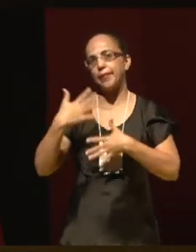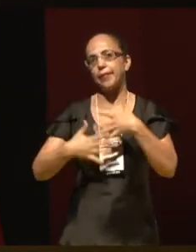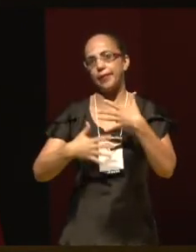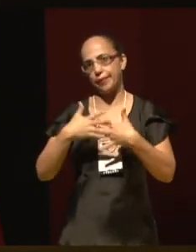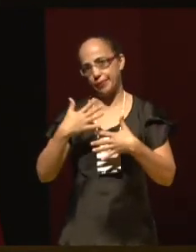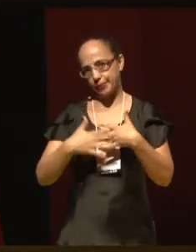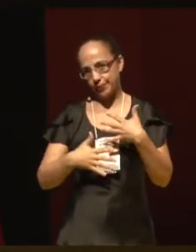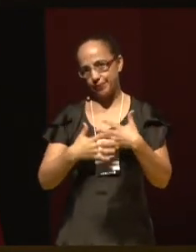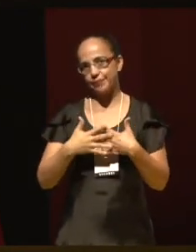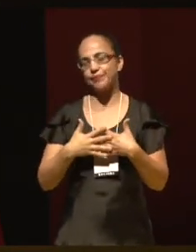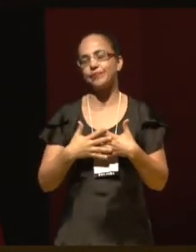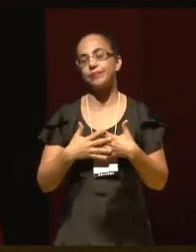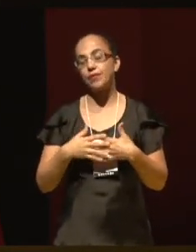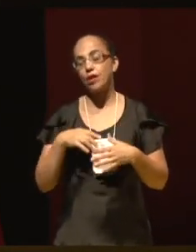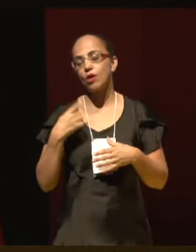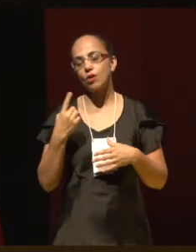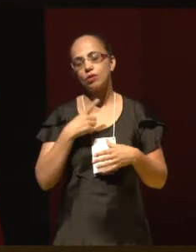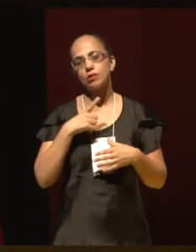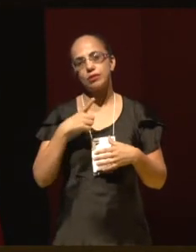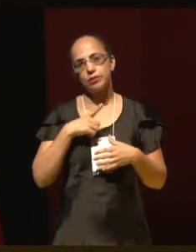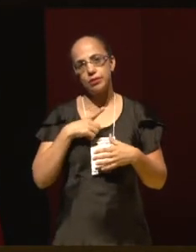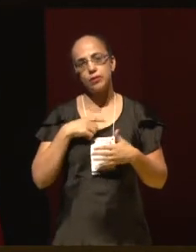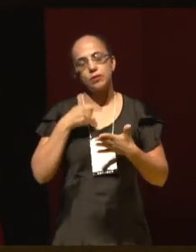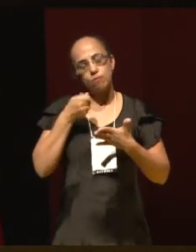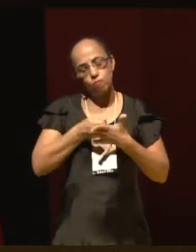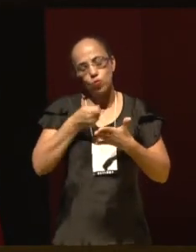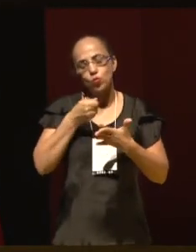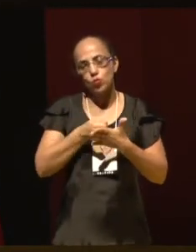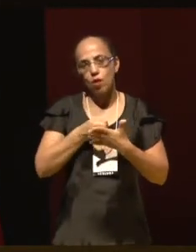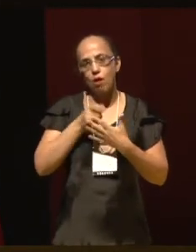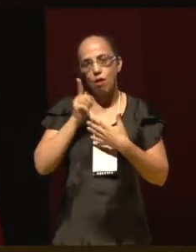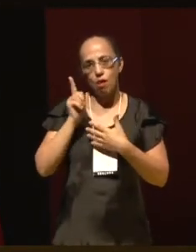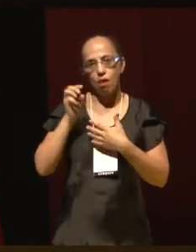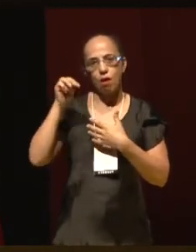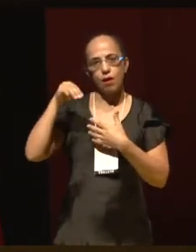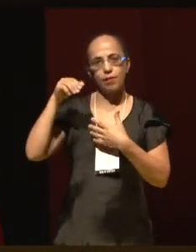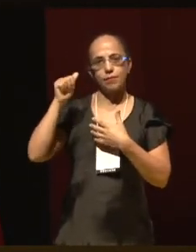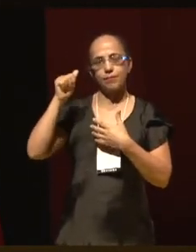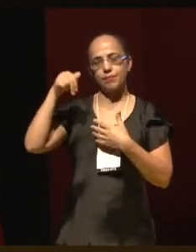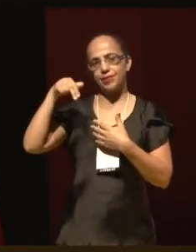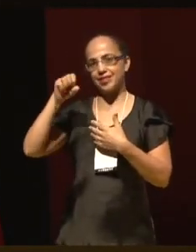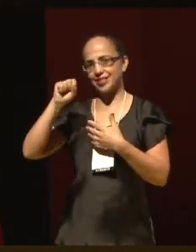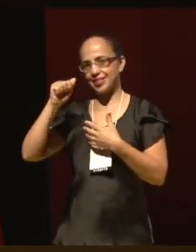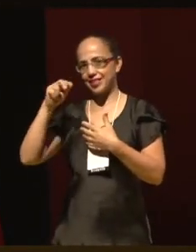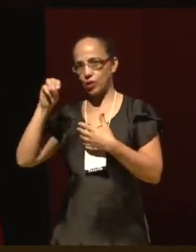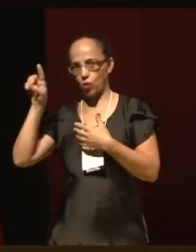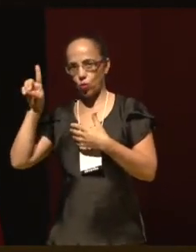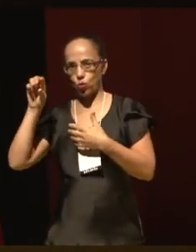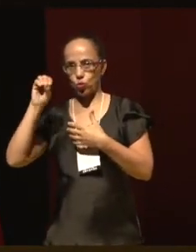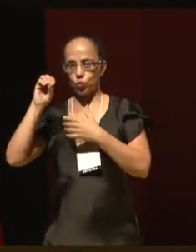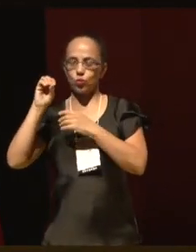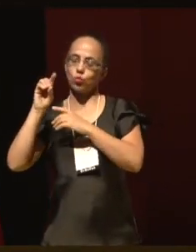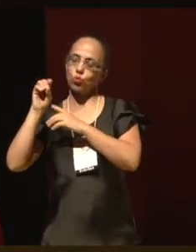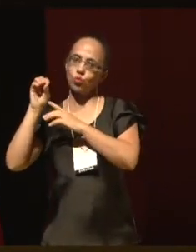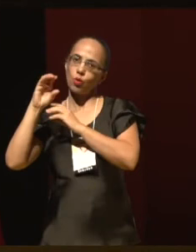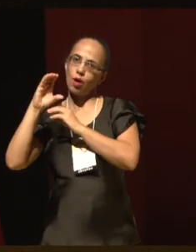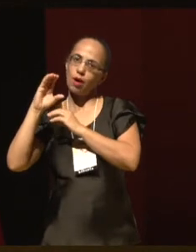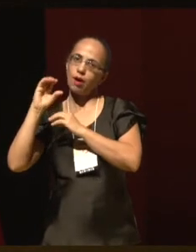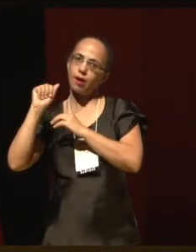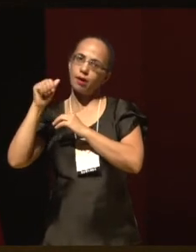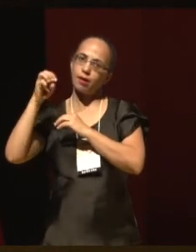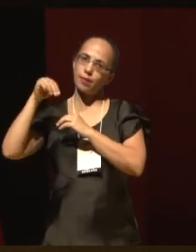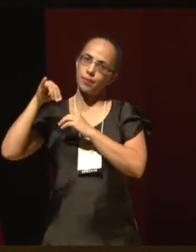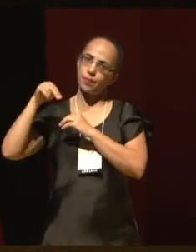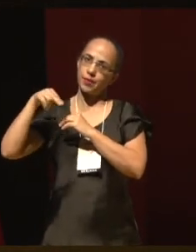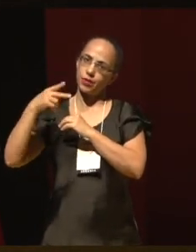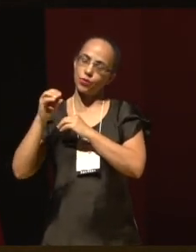temos uma grande exigência lá na Mansão do Caminho, porque muitas pessoas querem colaborar, têm bom coração, mas não sempre